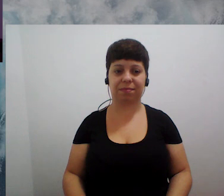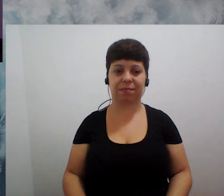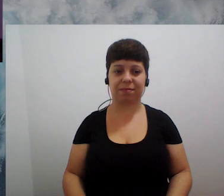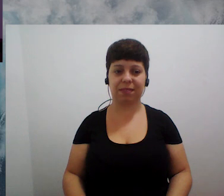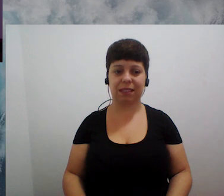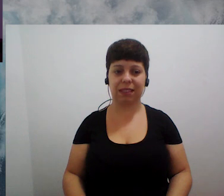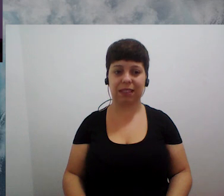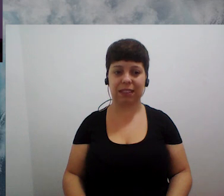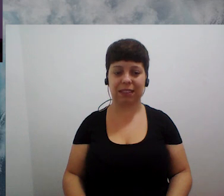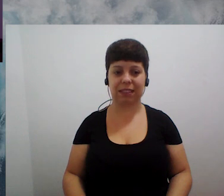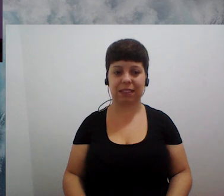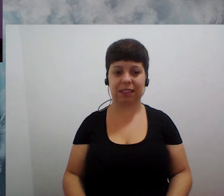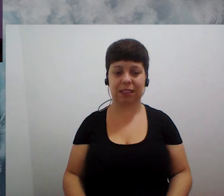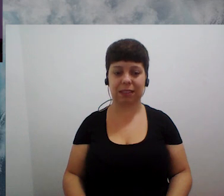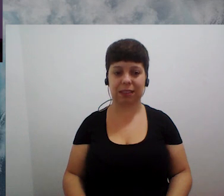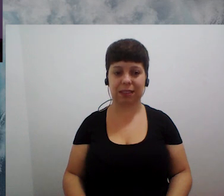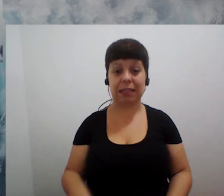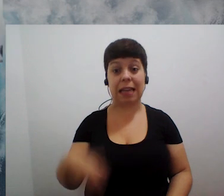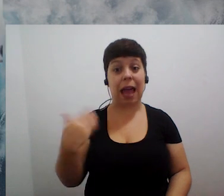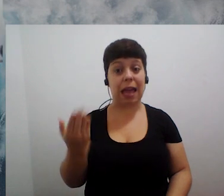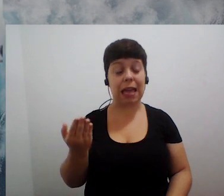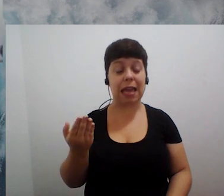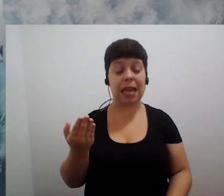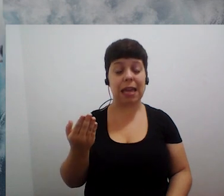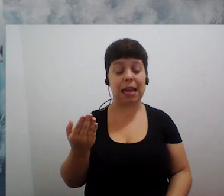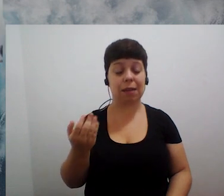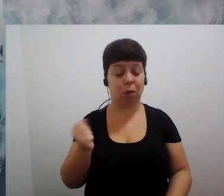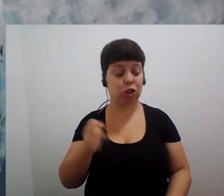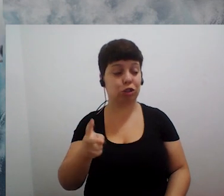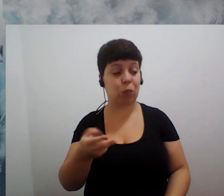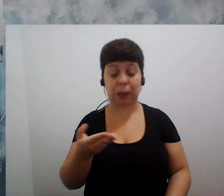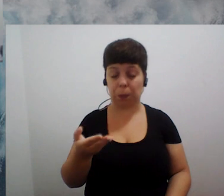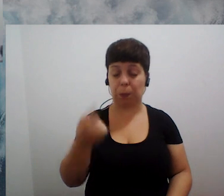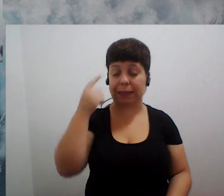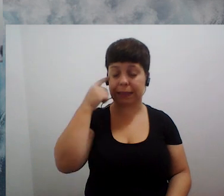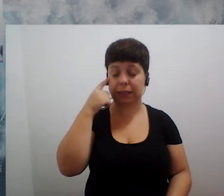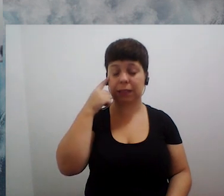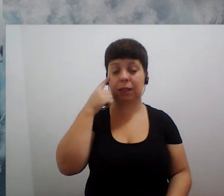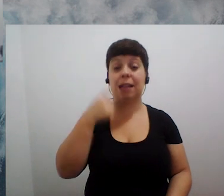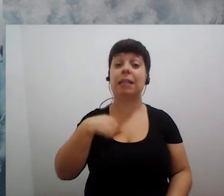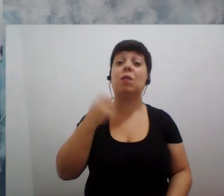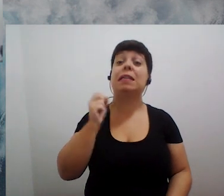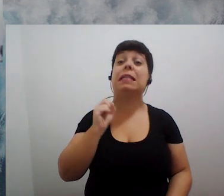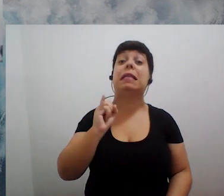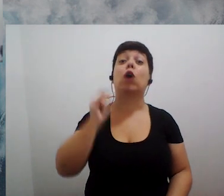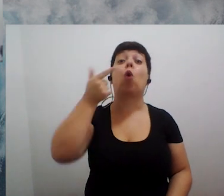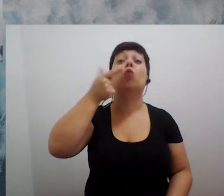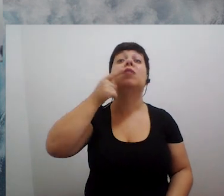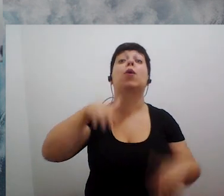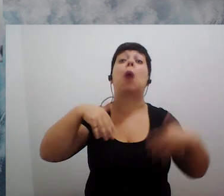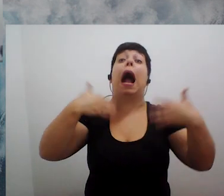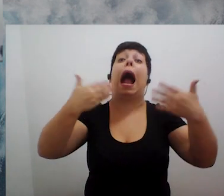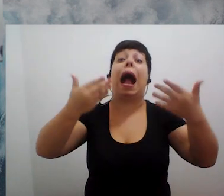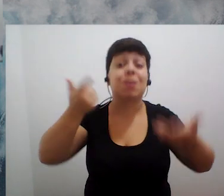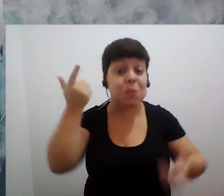Bem colocado. Fala, continua. E aí, assim, né, diante de tudo isso, quando a gente vai para a praia, quando a